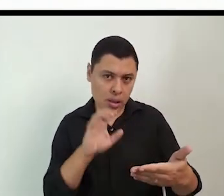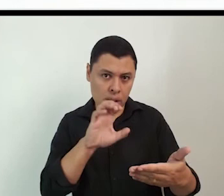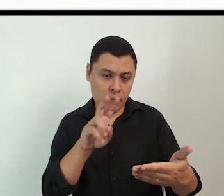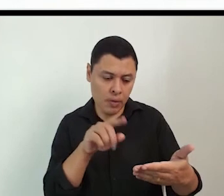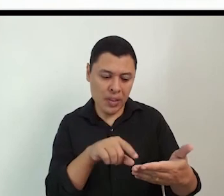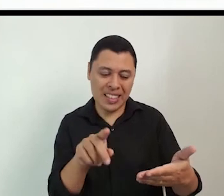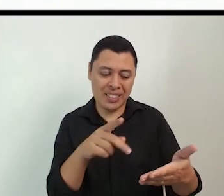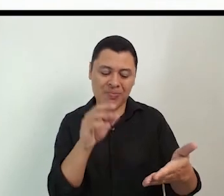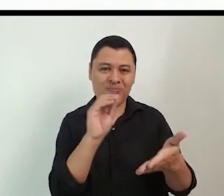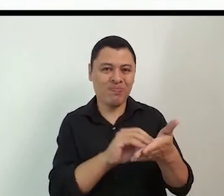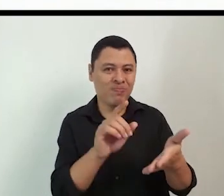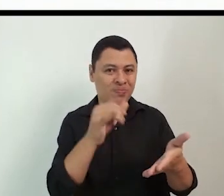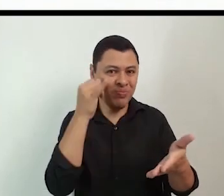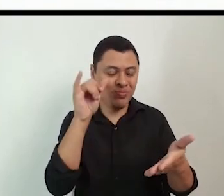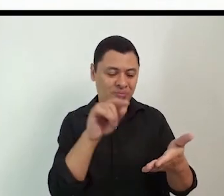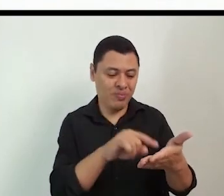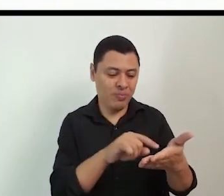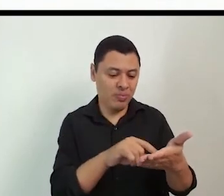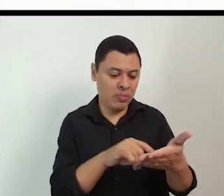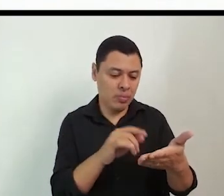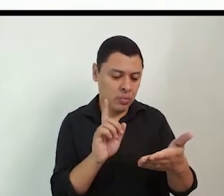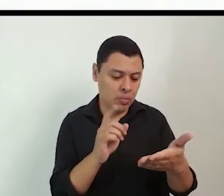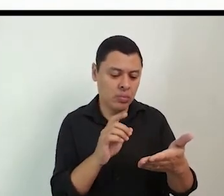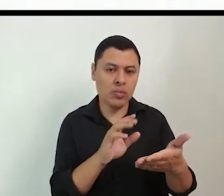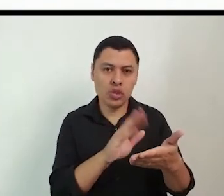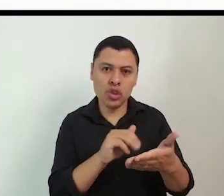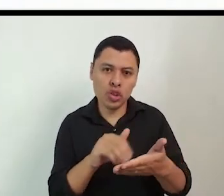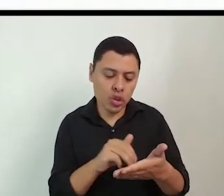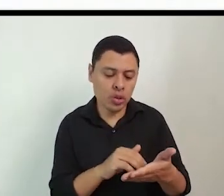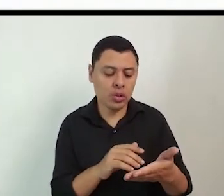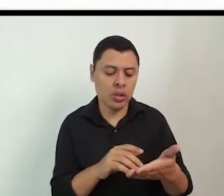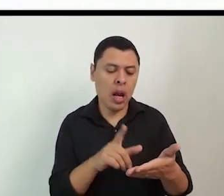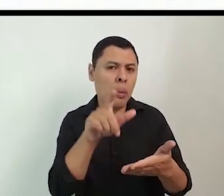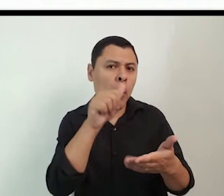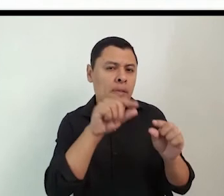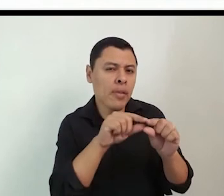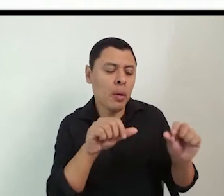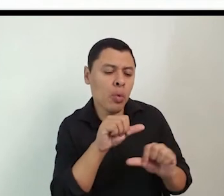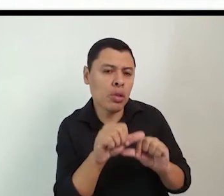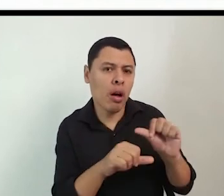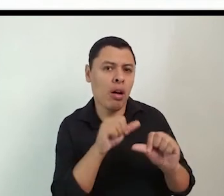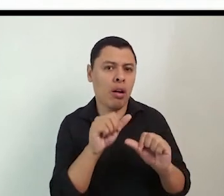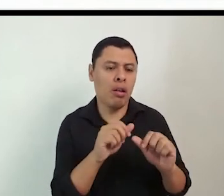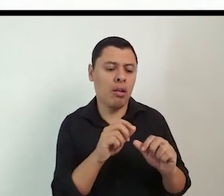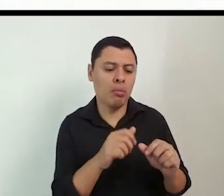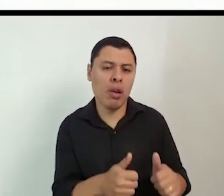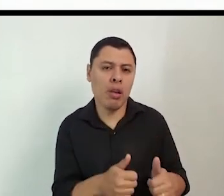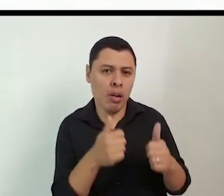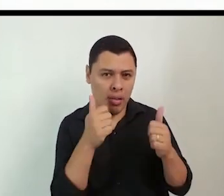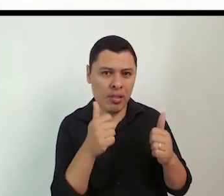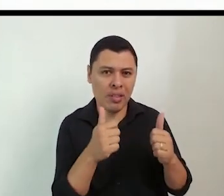você não pode colocar, é, talvez se você colocar isso aqui vai, tipo, vai melhorar e